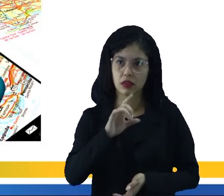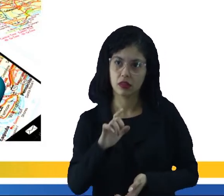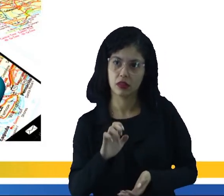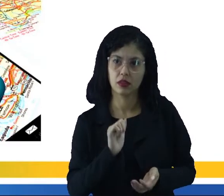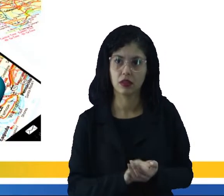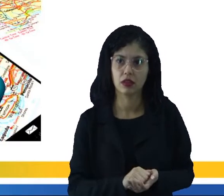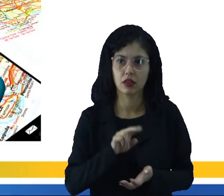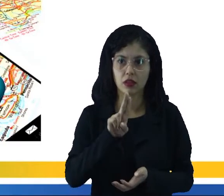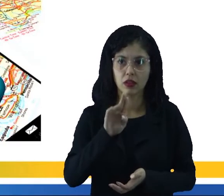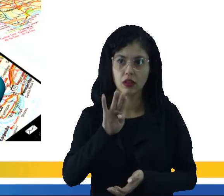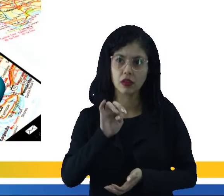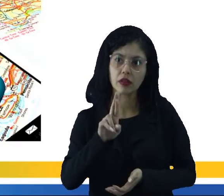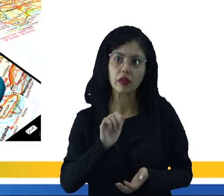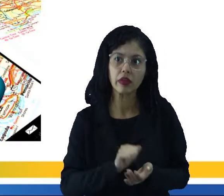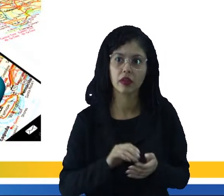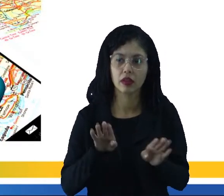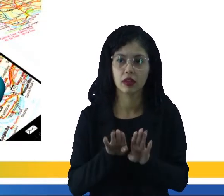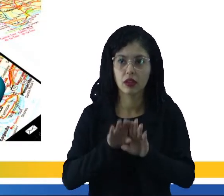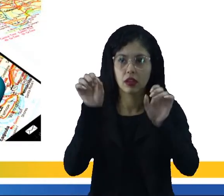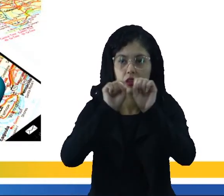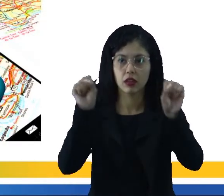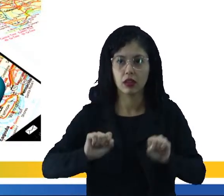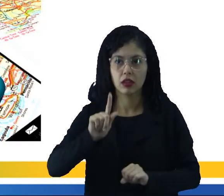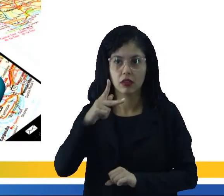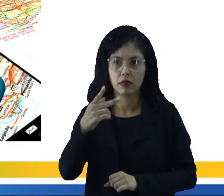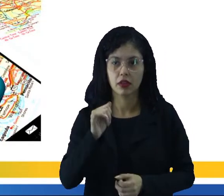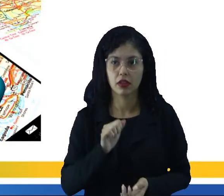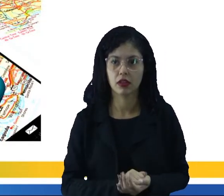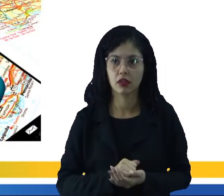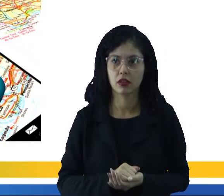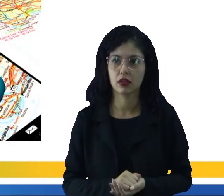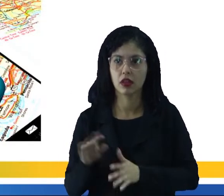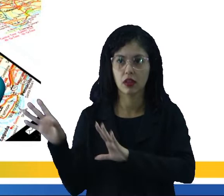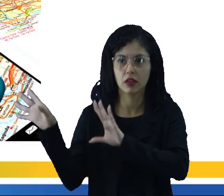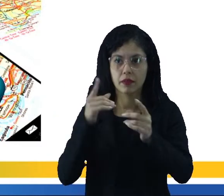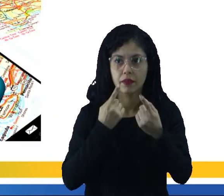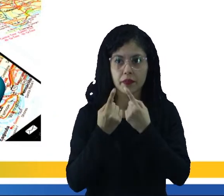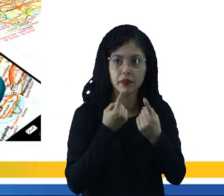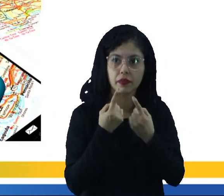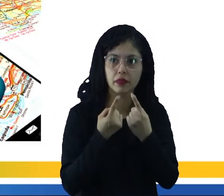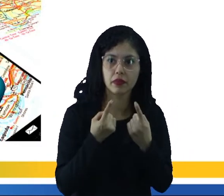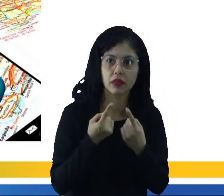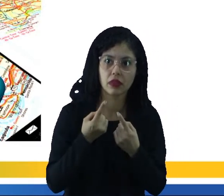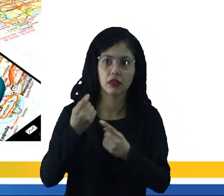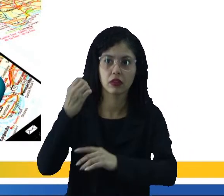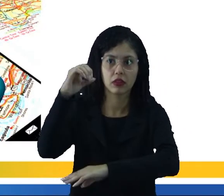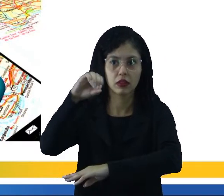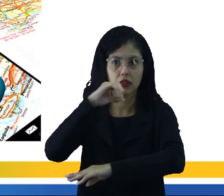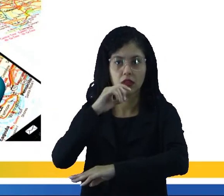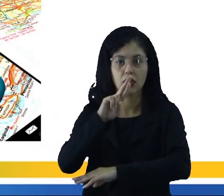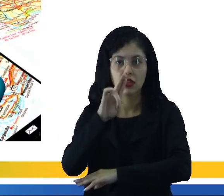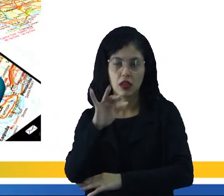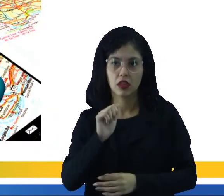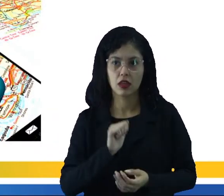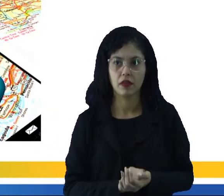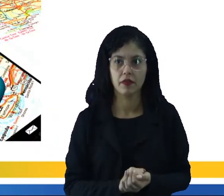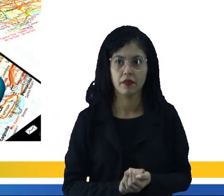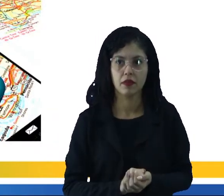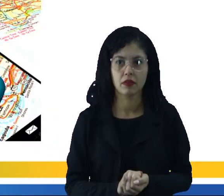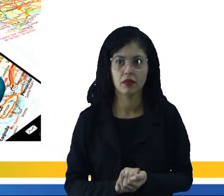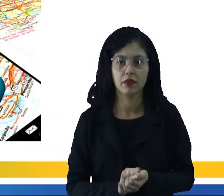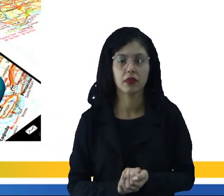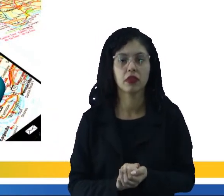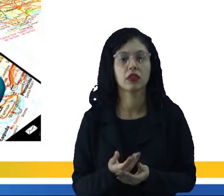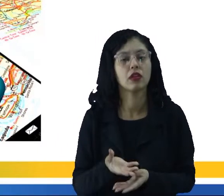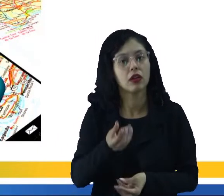utiliza, o Uber também. O sistema de GPS consegue, através da comunicação entre os satélites em órbita e um